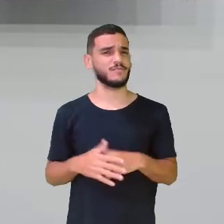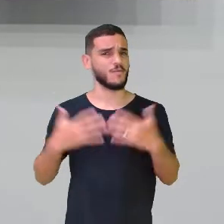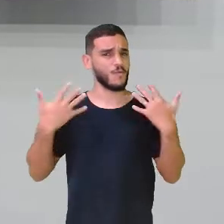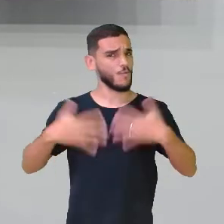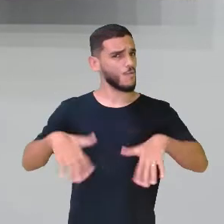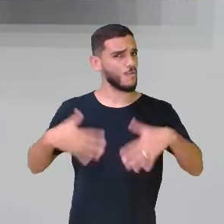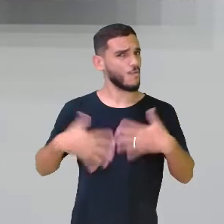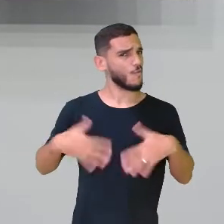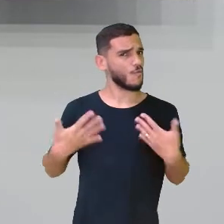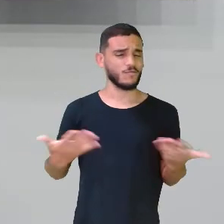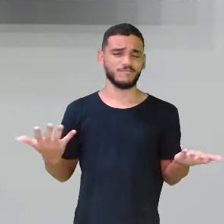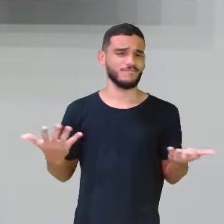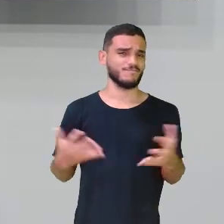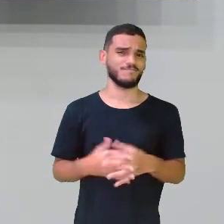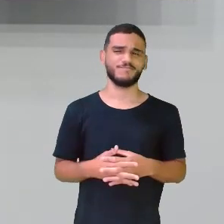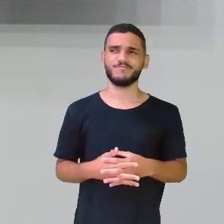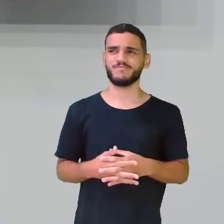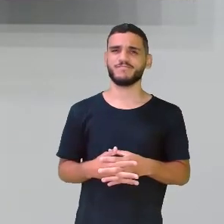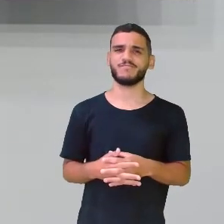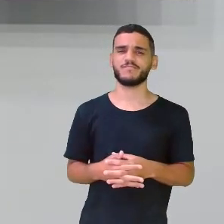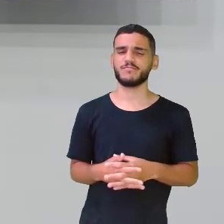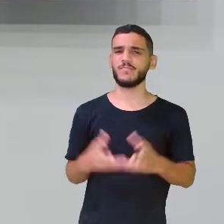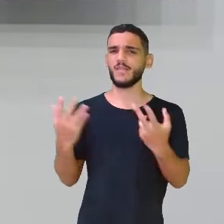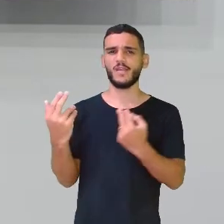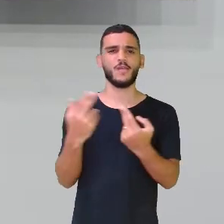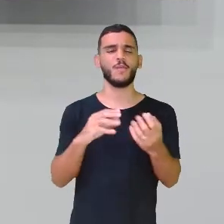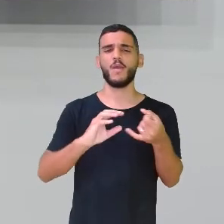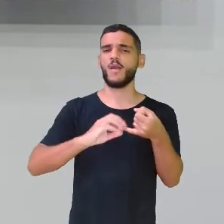mesma quantidade de um saco de arroz.